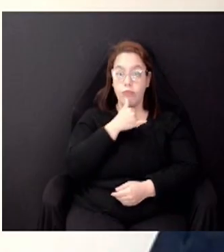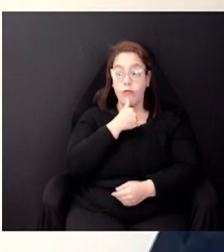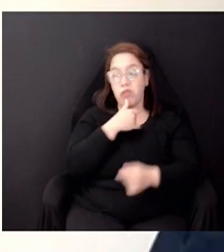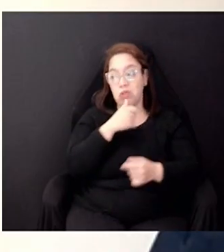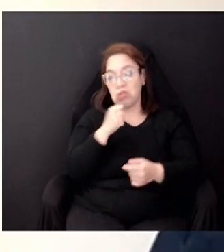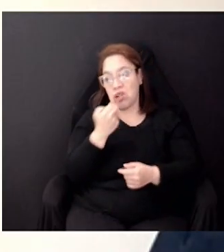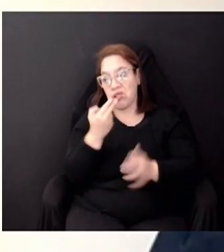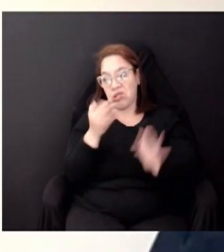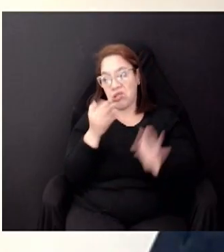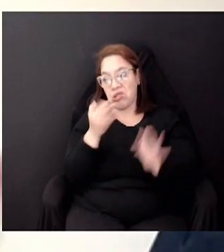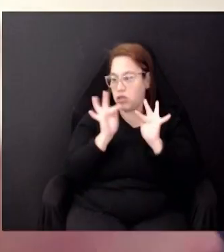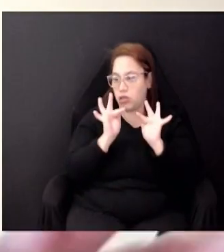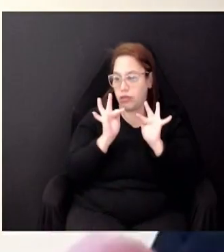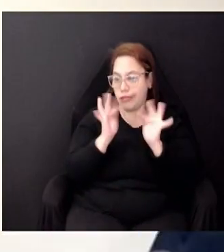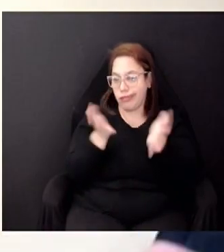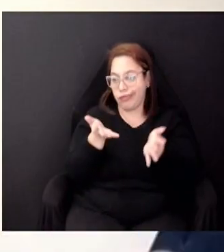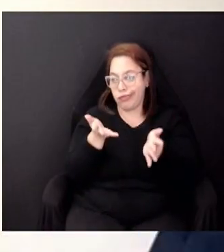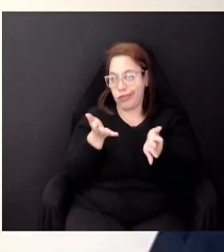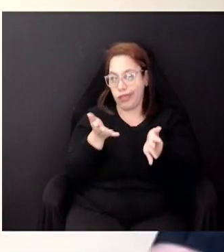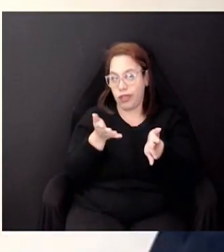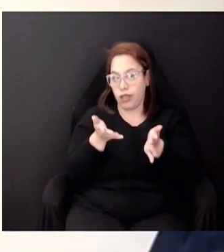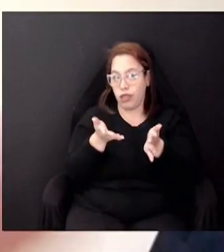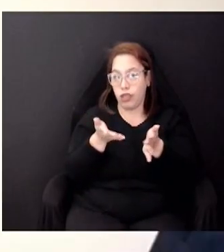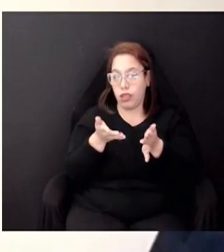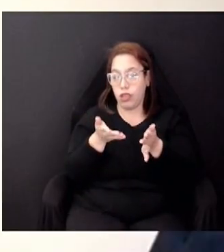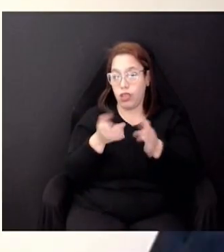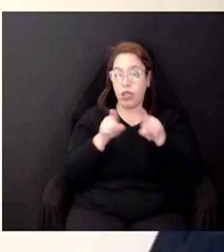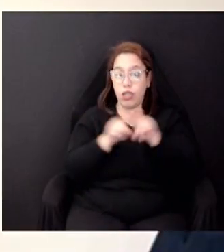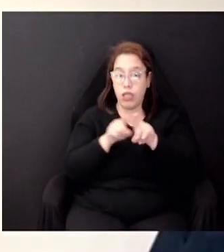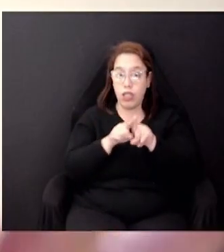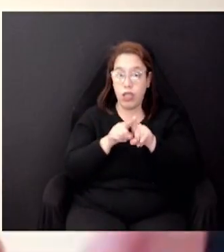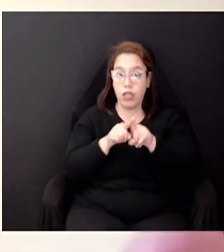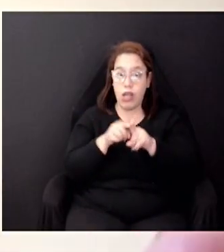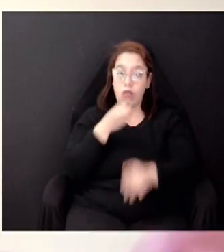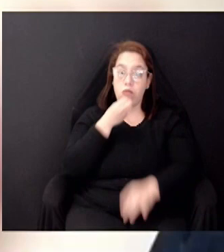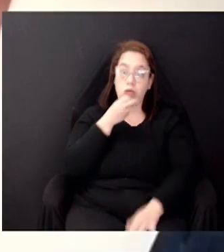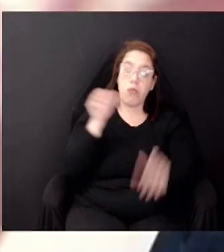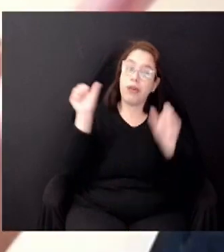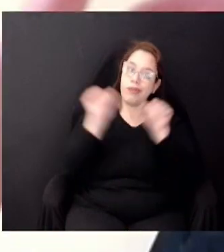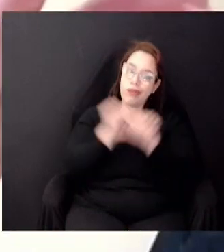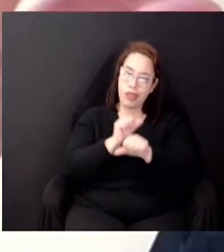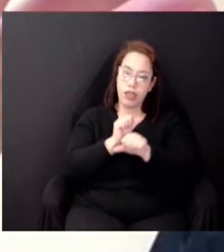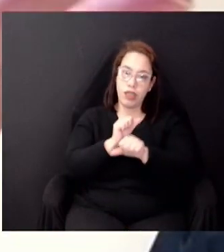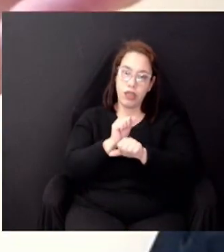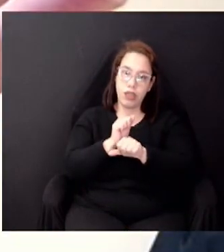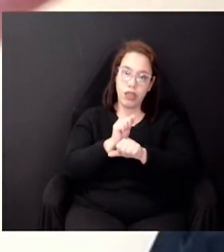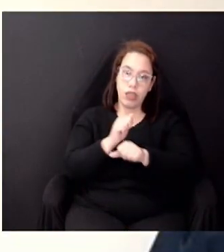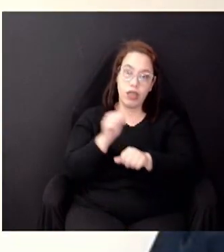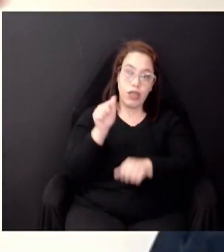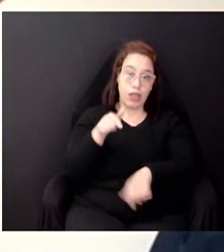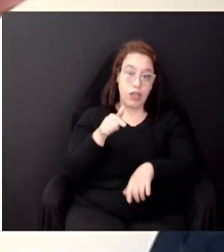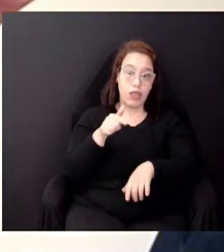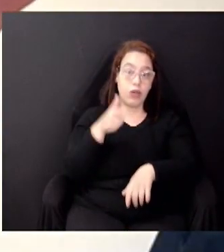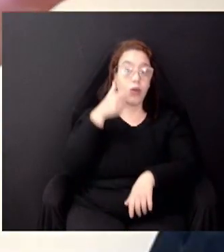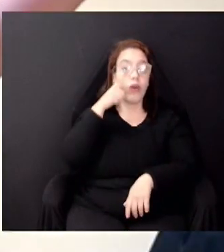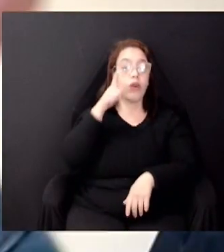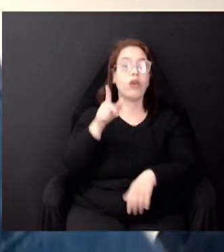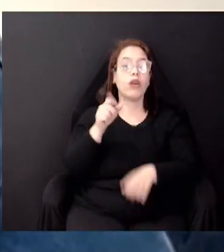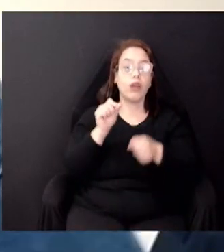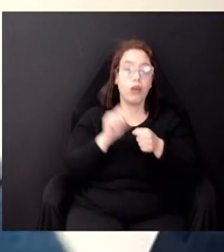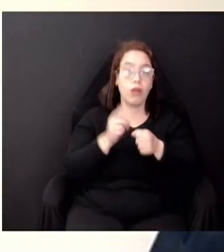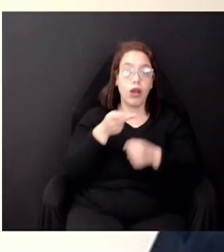temos os ônus, mas a gente também tem os bônus, né? Afinal, eu estou aqui conseguindo falar com vocês